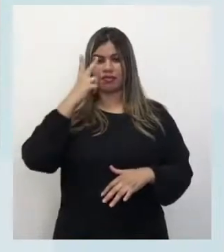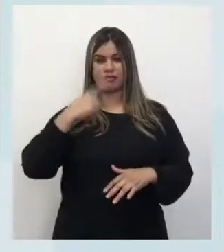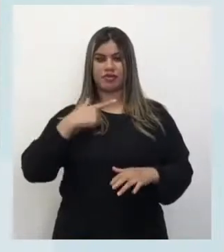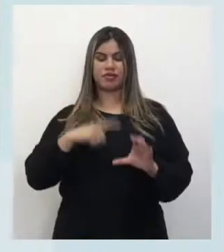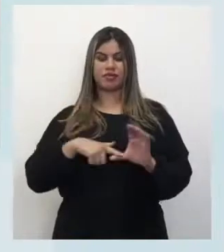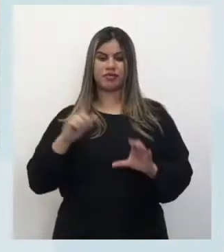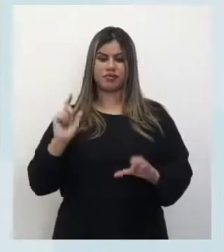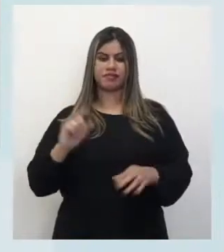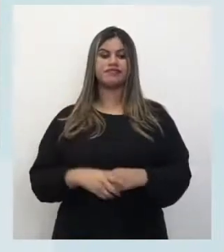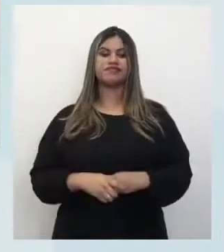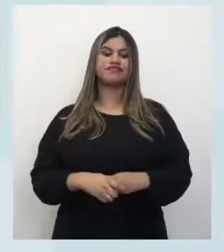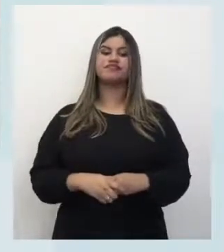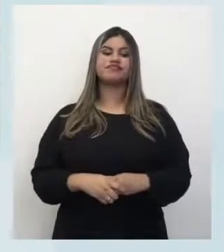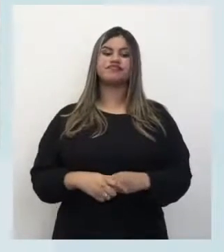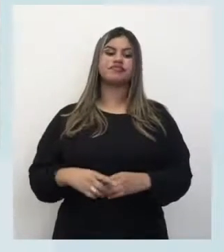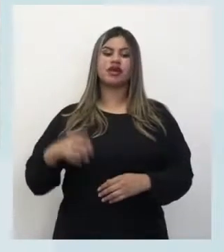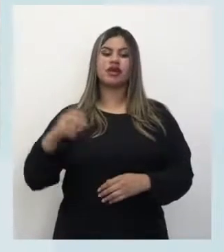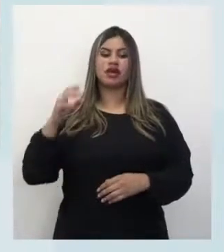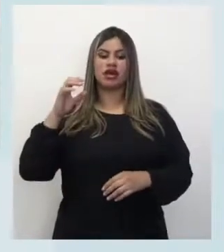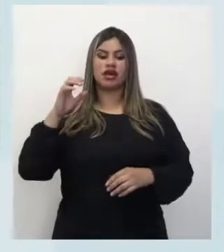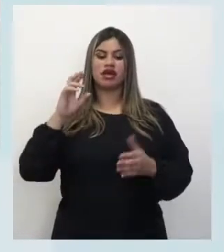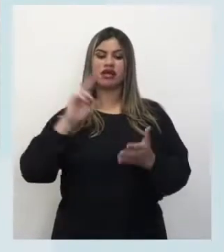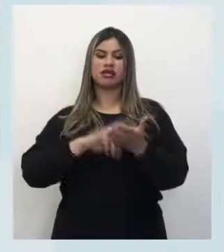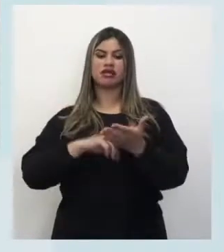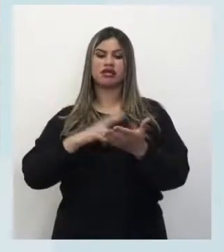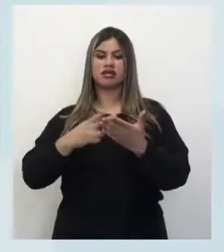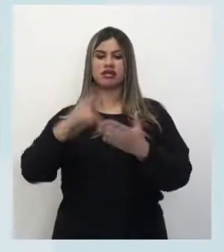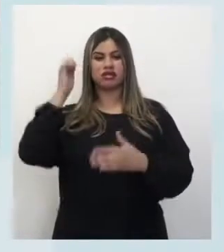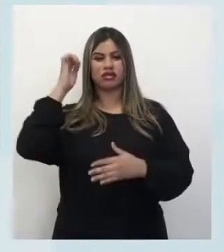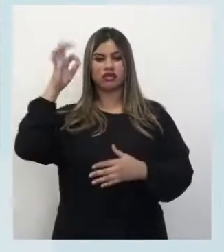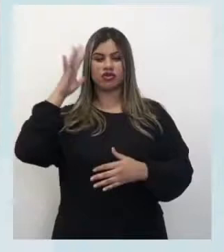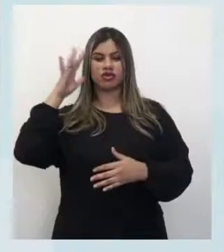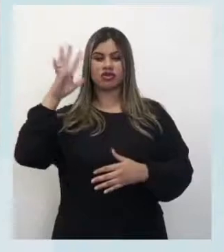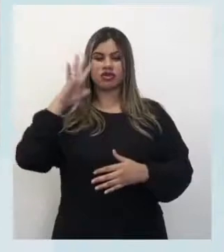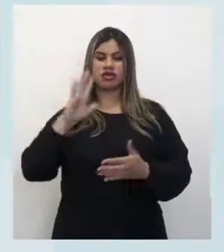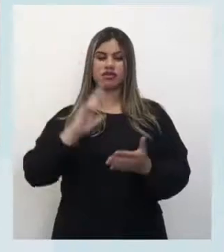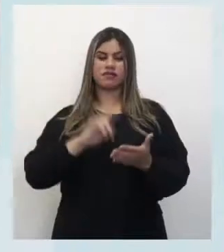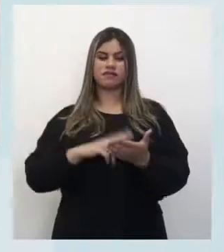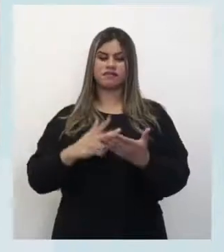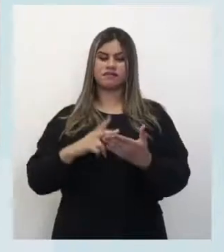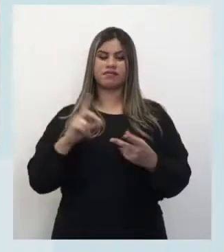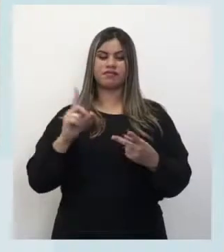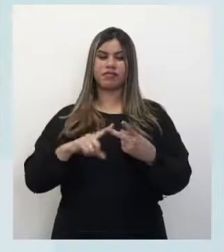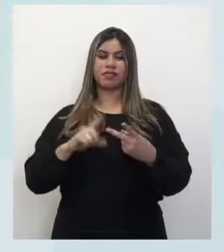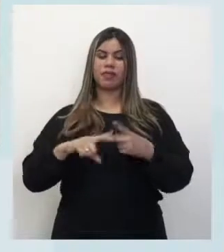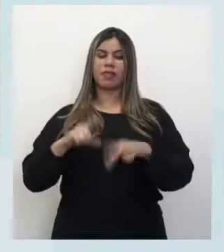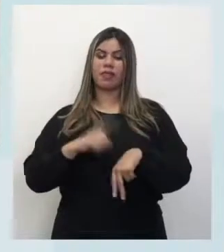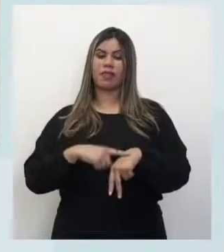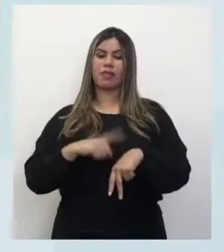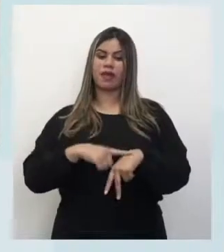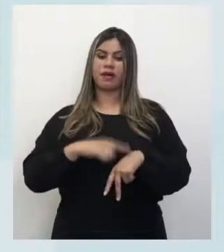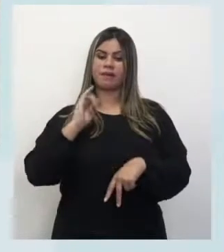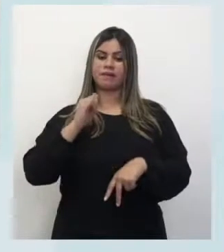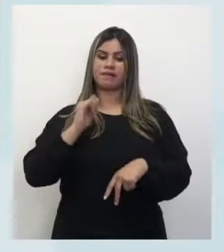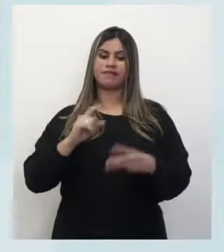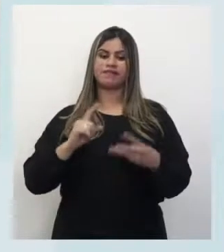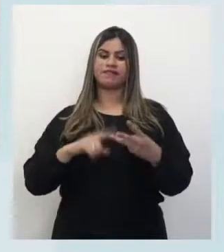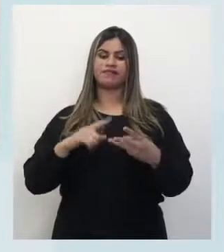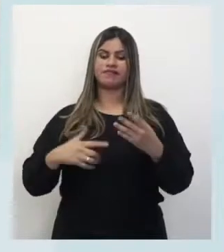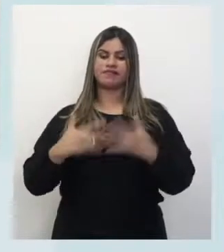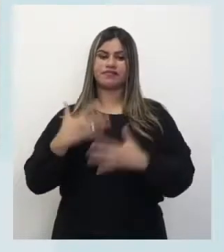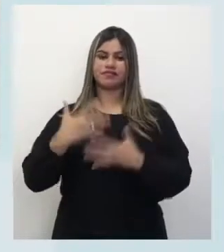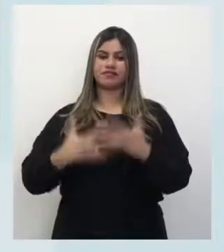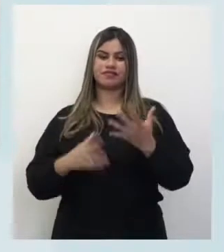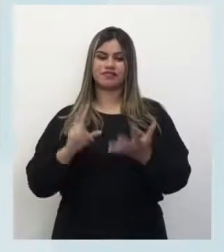Então nós temos aí obras como a Teoria da Interpretação, Tempo e Narrativa, O Conflito das Interpretações,